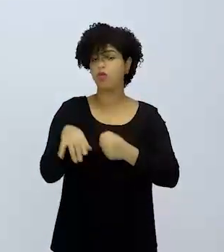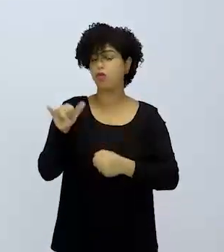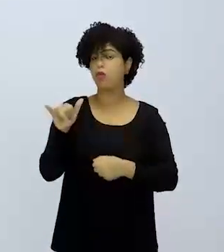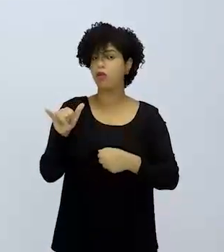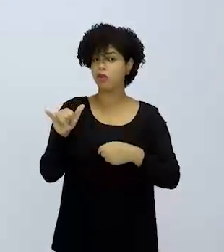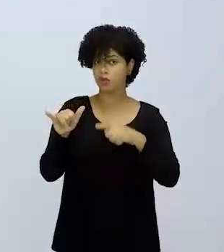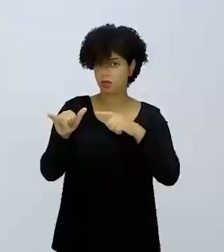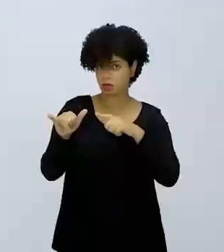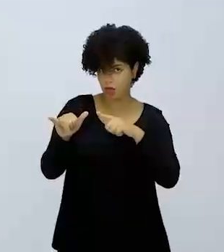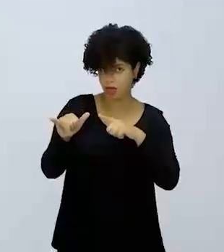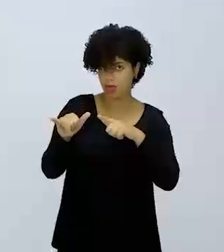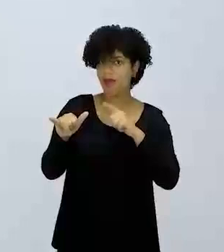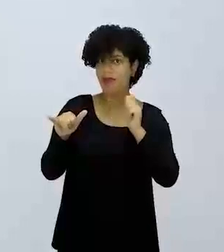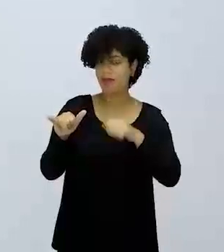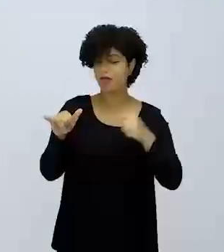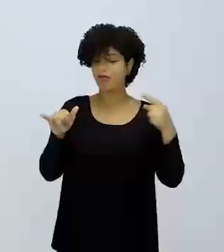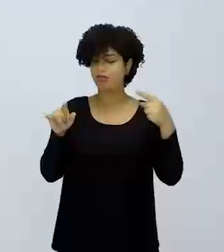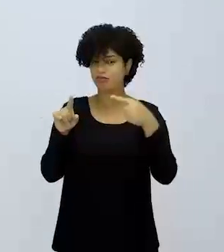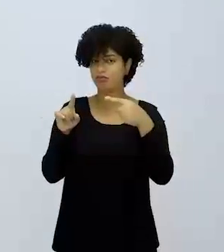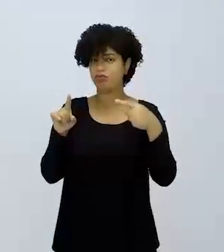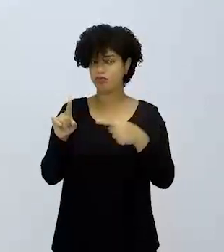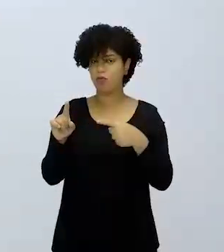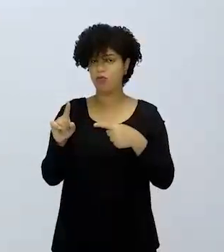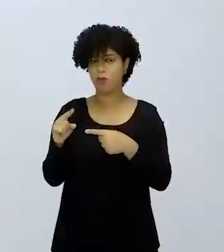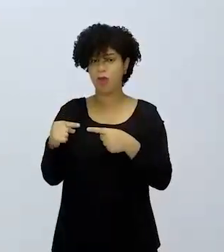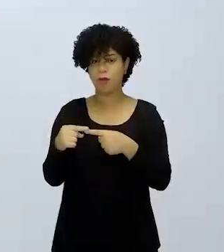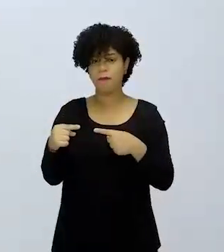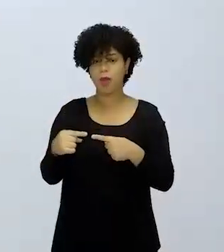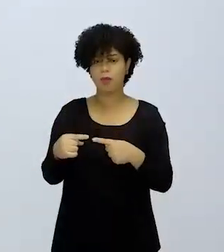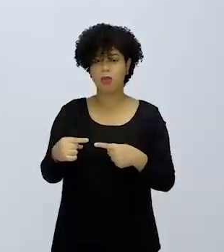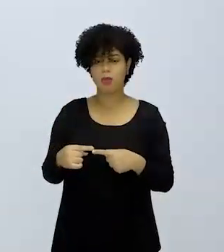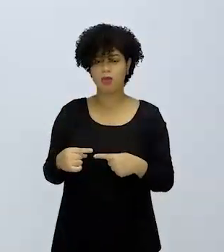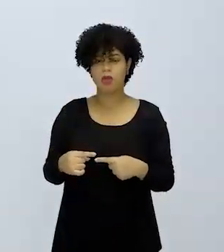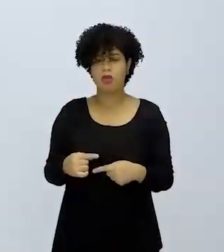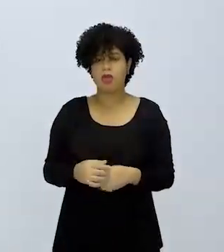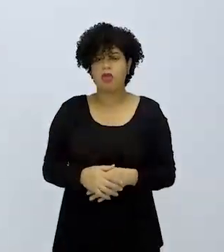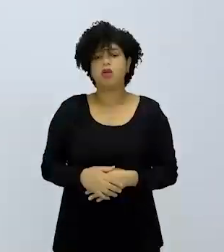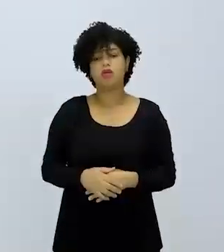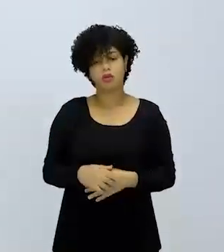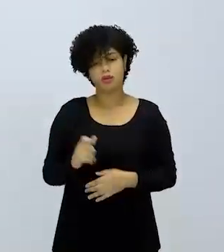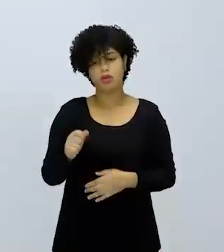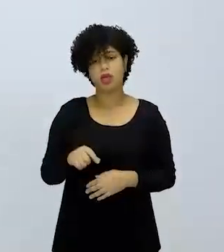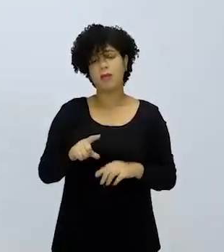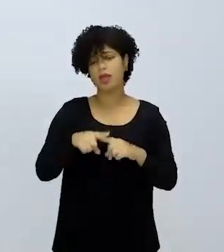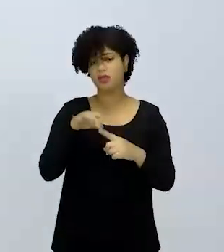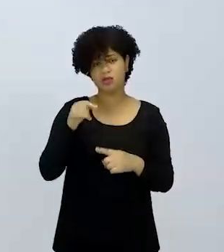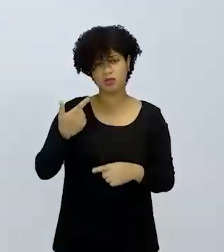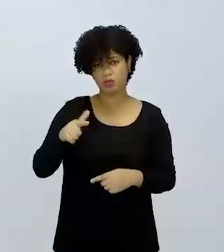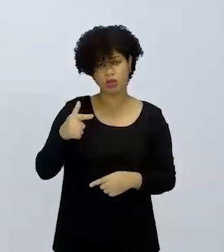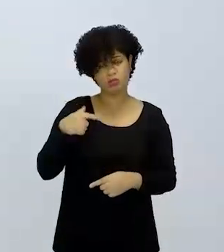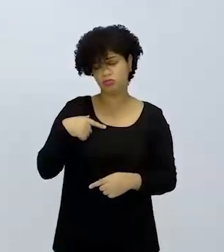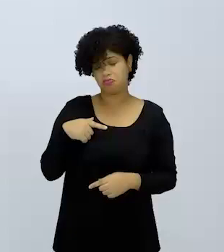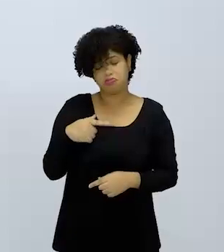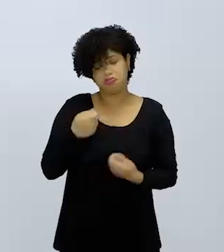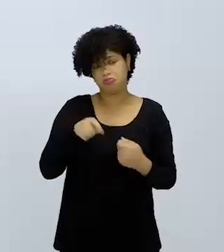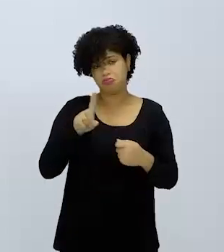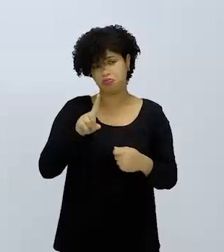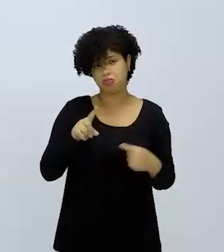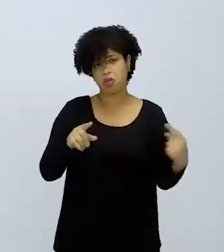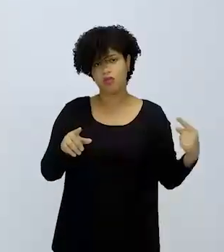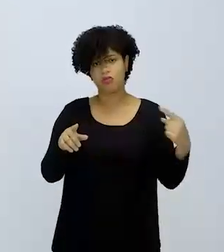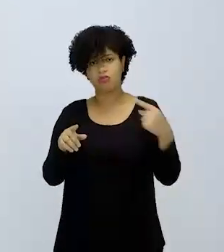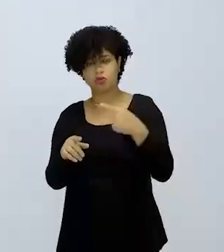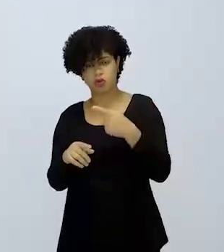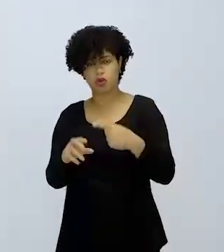conjunto, eu faço a setinha ligando. Se ele não estiver lá no segundo conjunto, o que eu vou fazer? Não faço a setinha, guardo a resposta lá comigo.